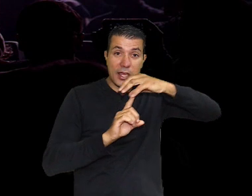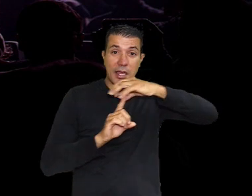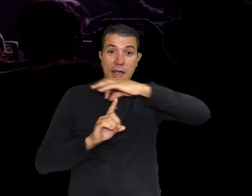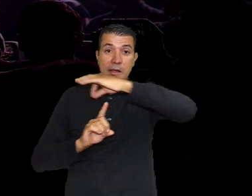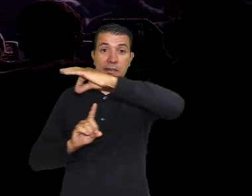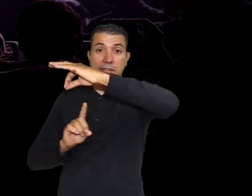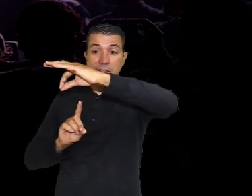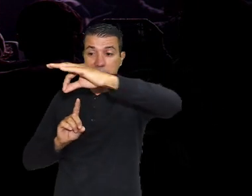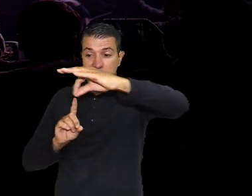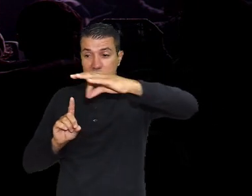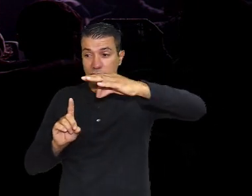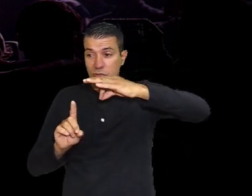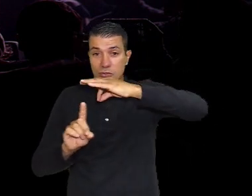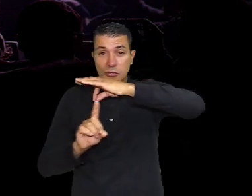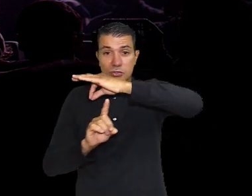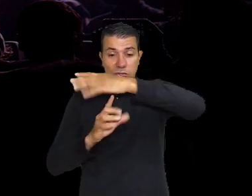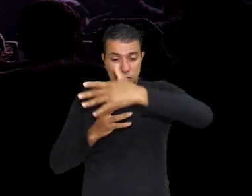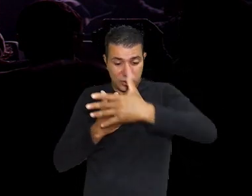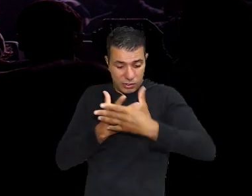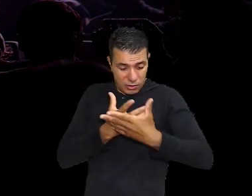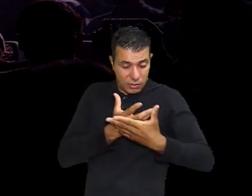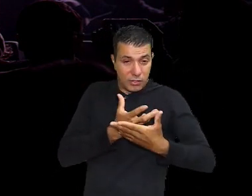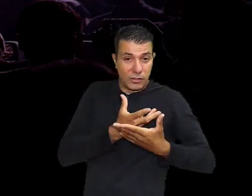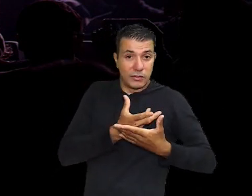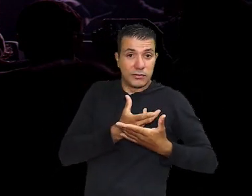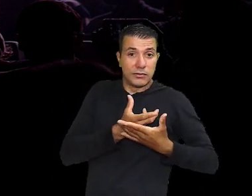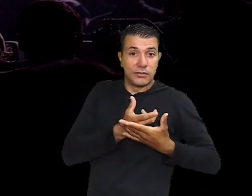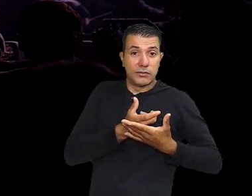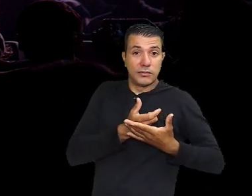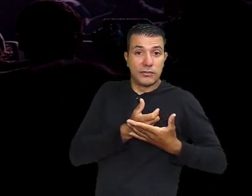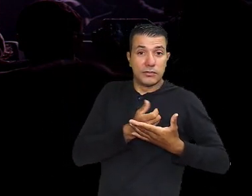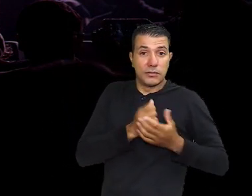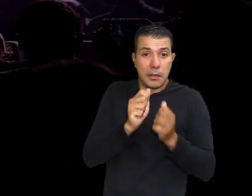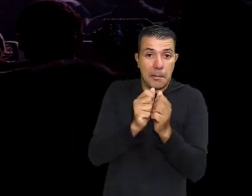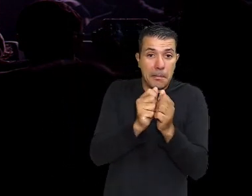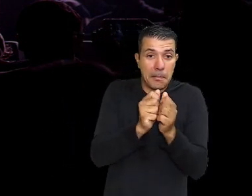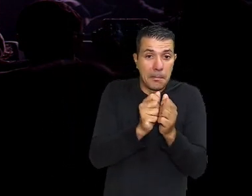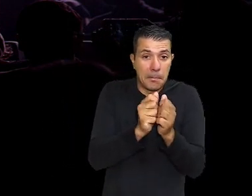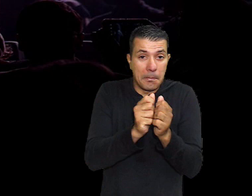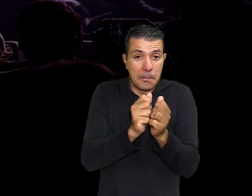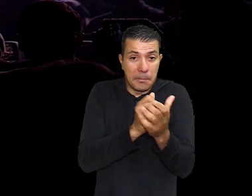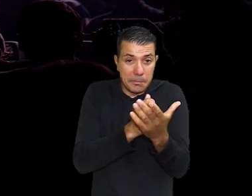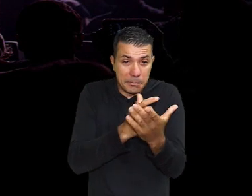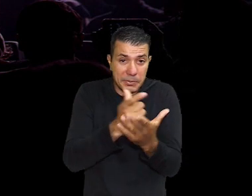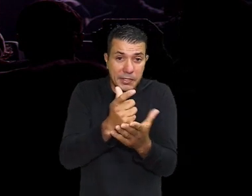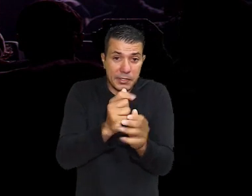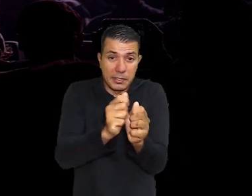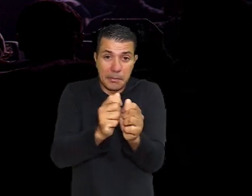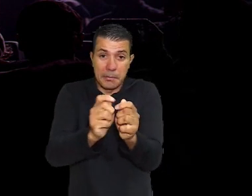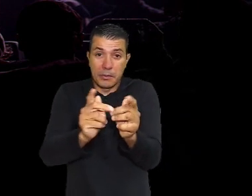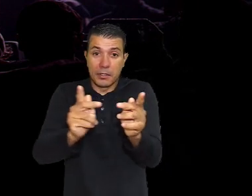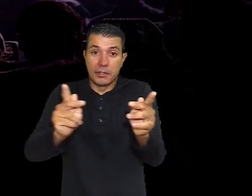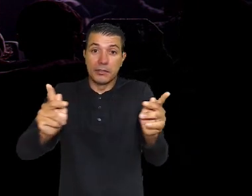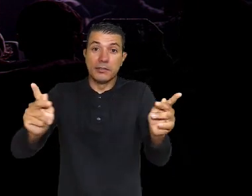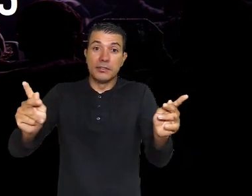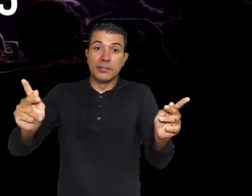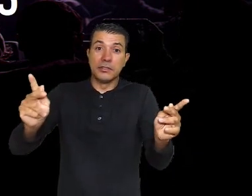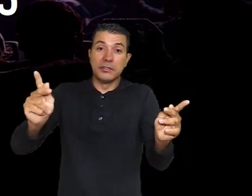Israel, Santo Redentor, começo e o fim,